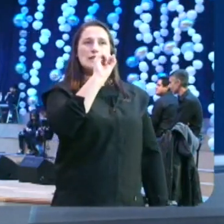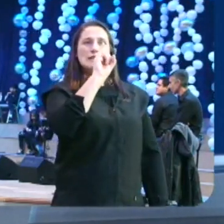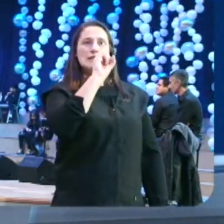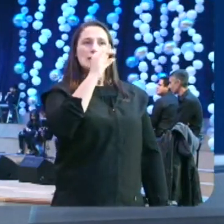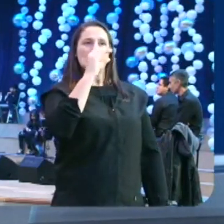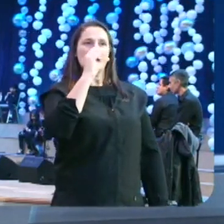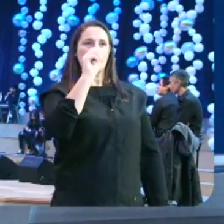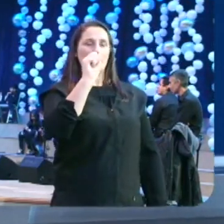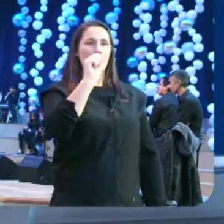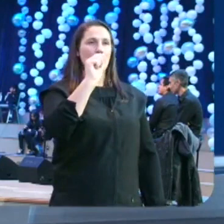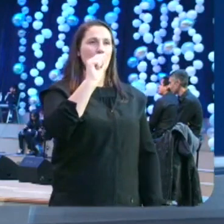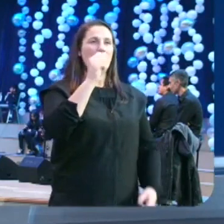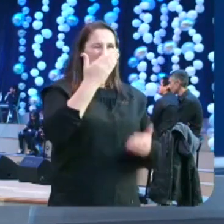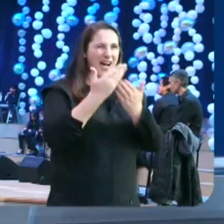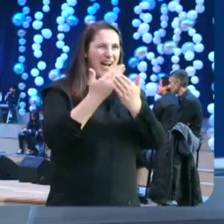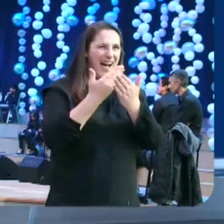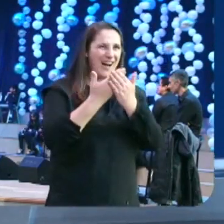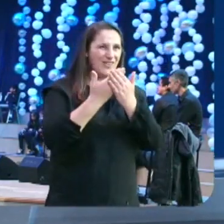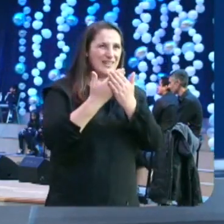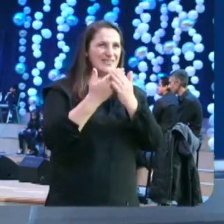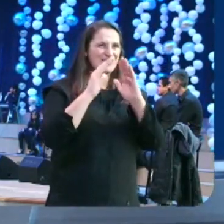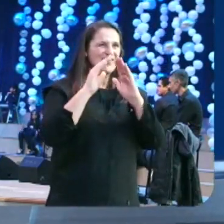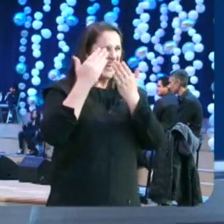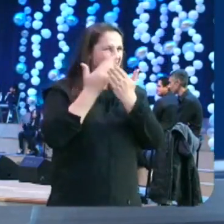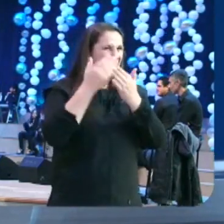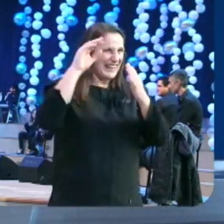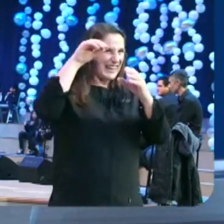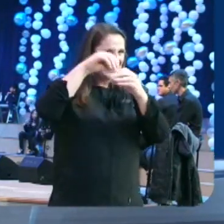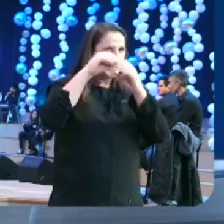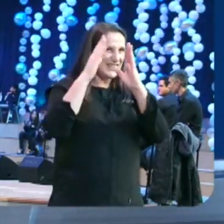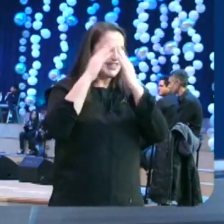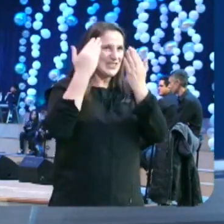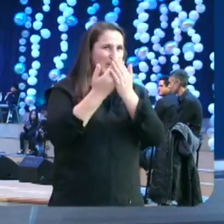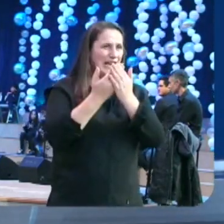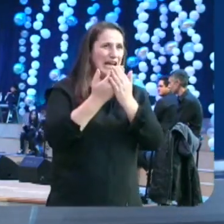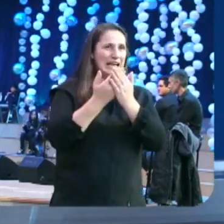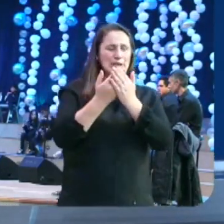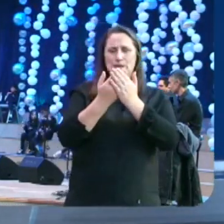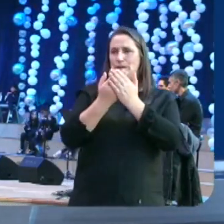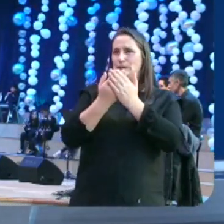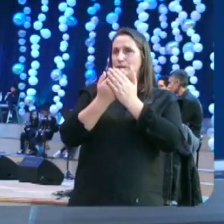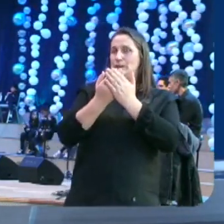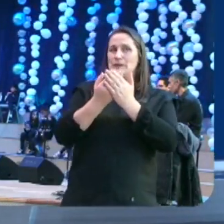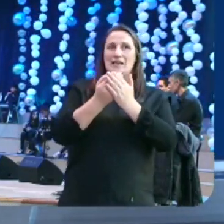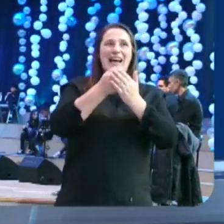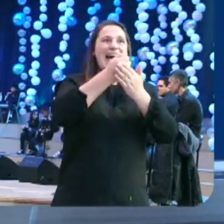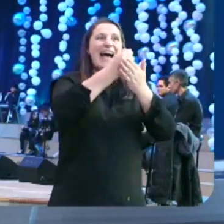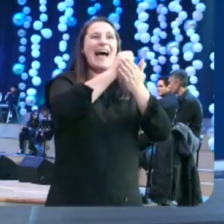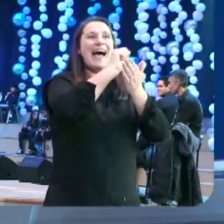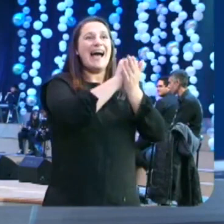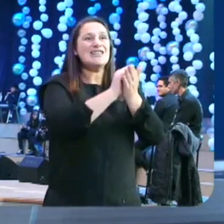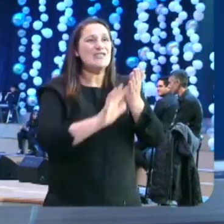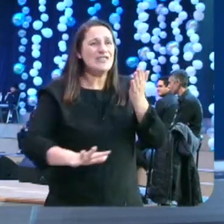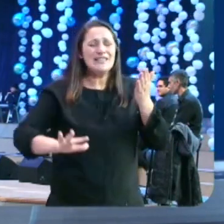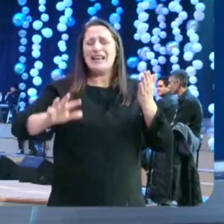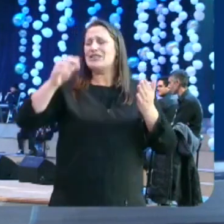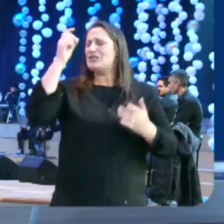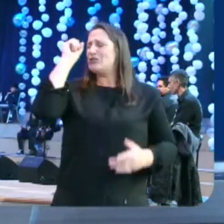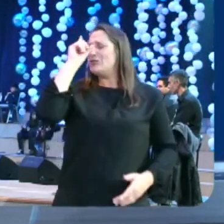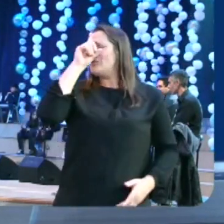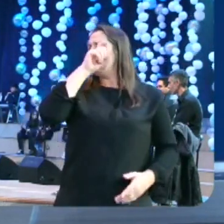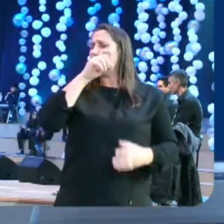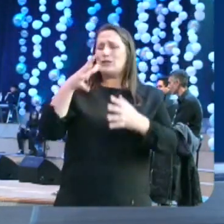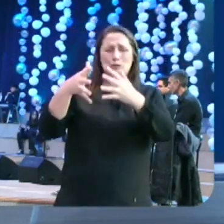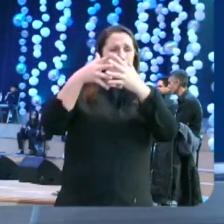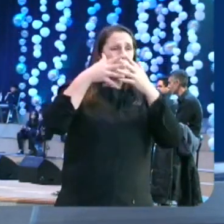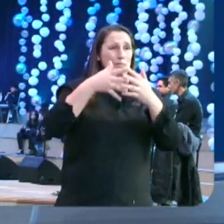de física eram muito difíceis. Os exercícios lá, os problemas de física eram muito complicados.